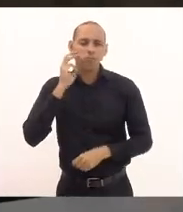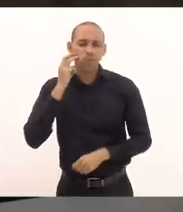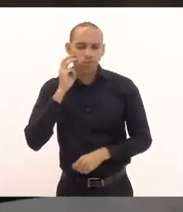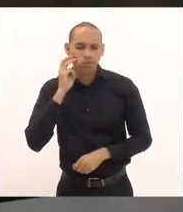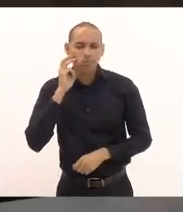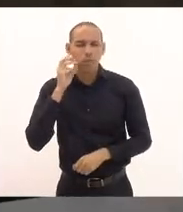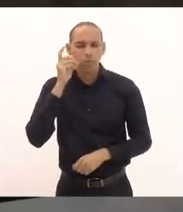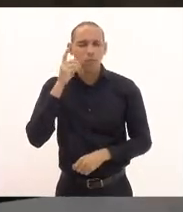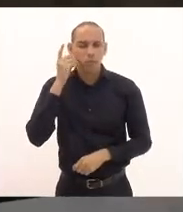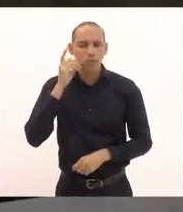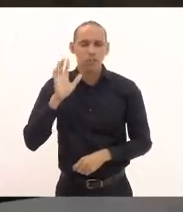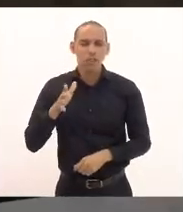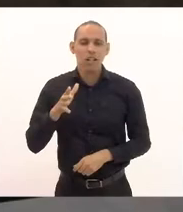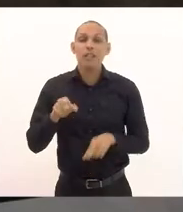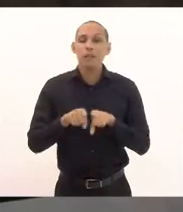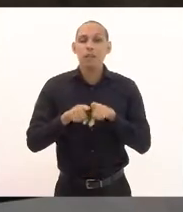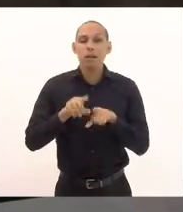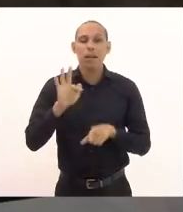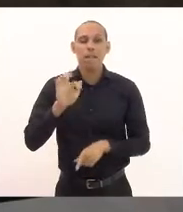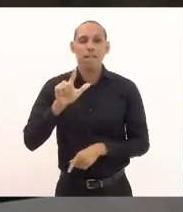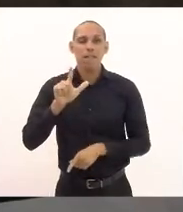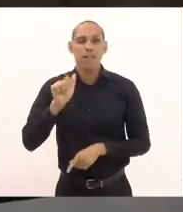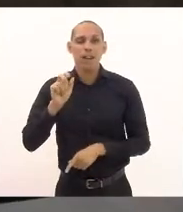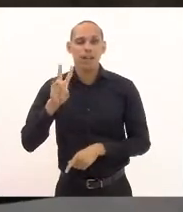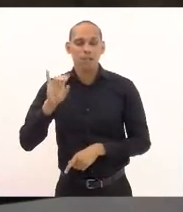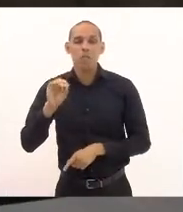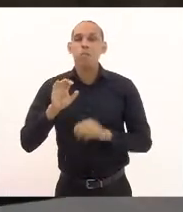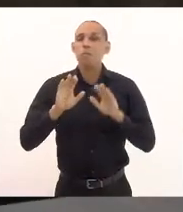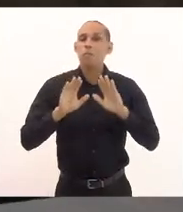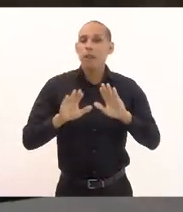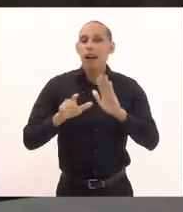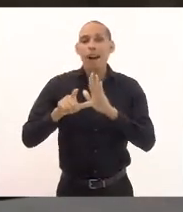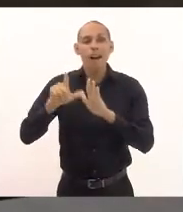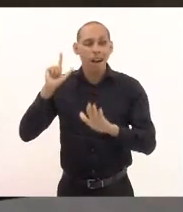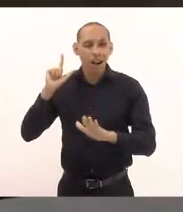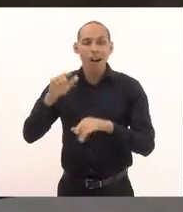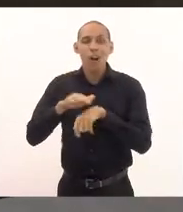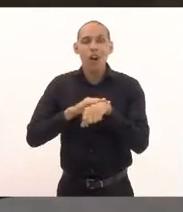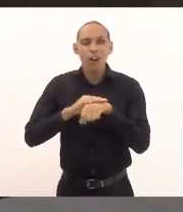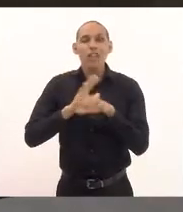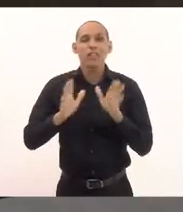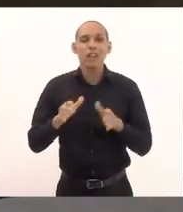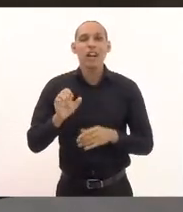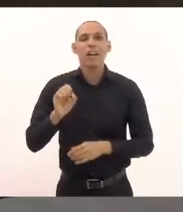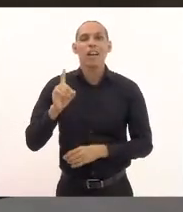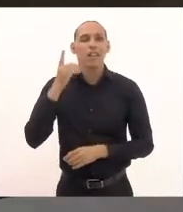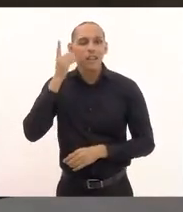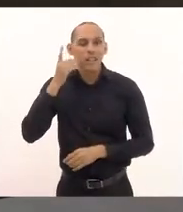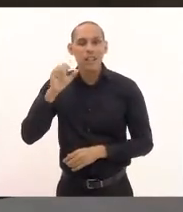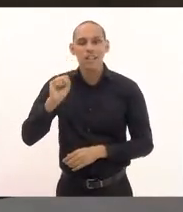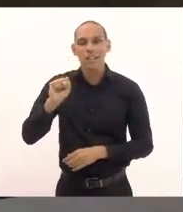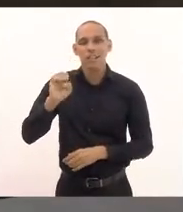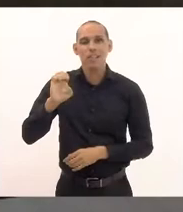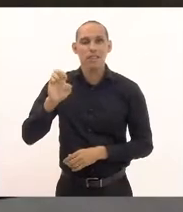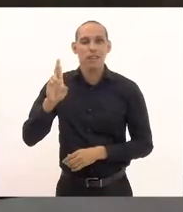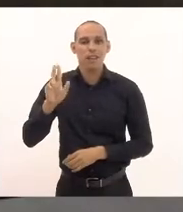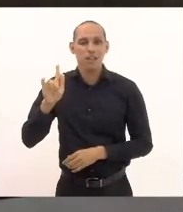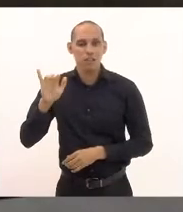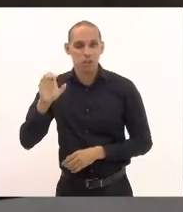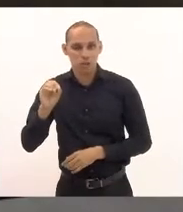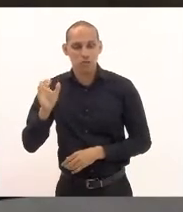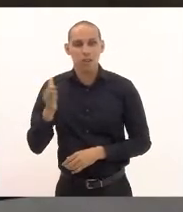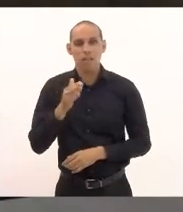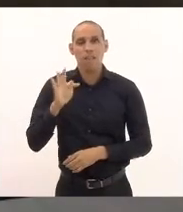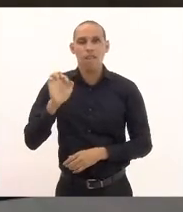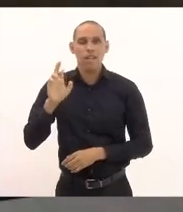mas já tinha, com o deputado Flávio Serafini, mas já tinha conversado muito com o deputado Sérgio Fernandes a respeito desse tema. Cada